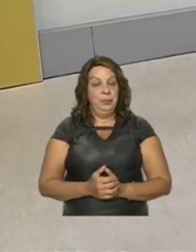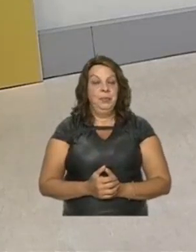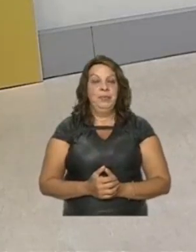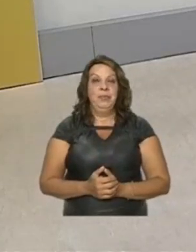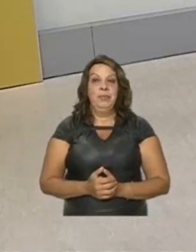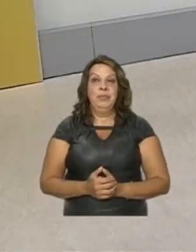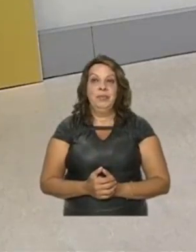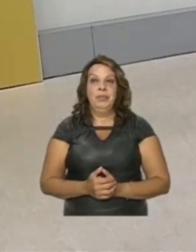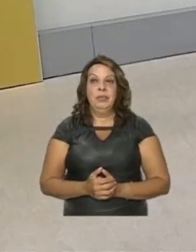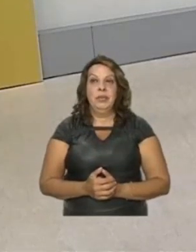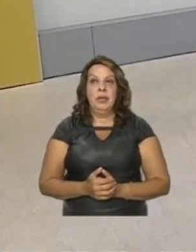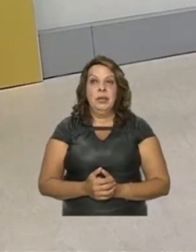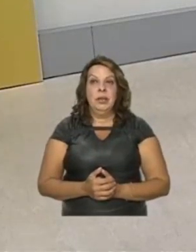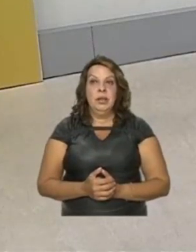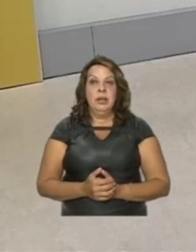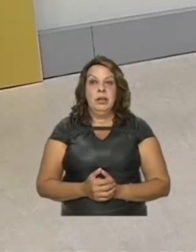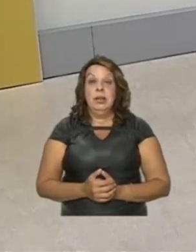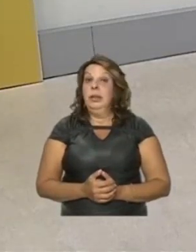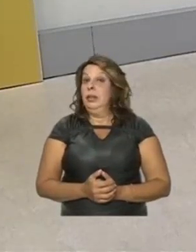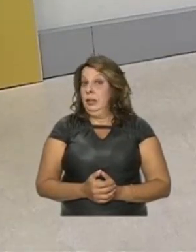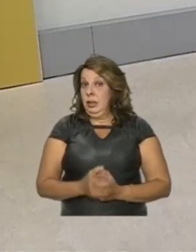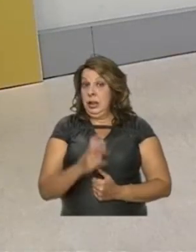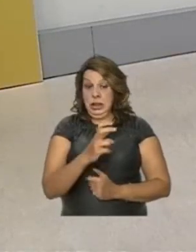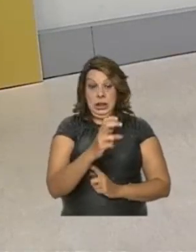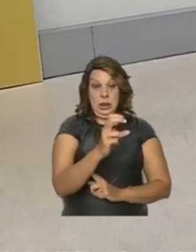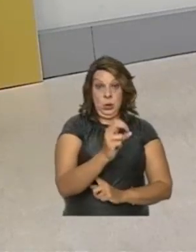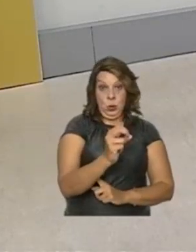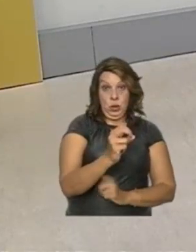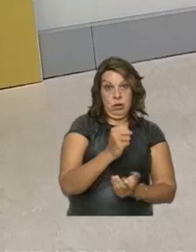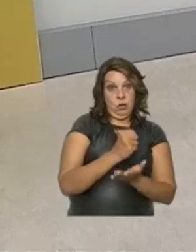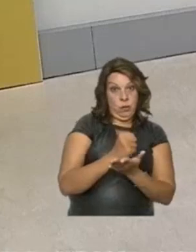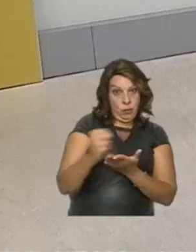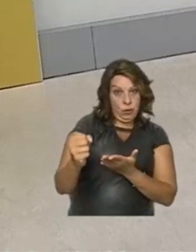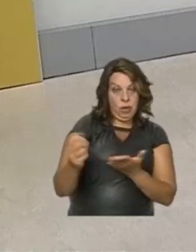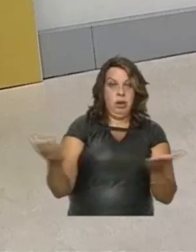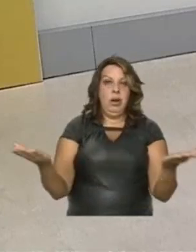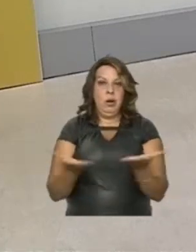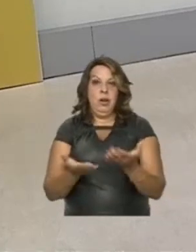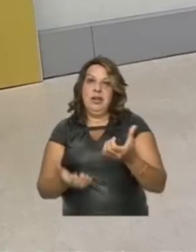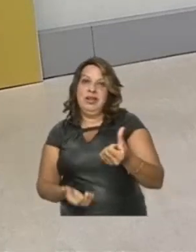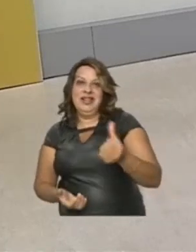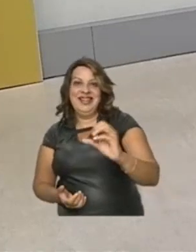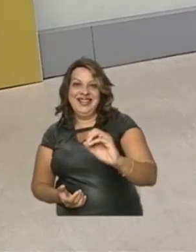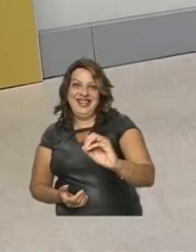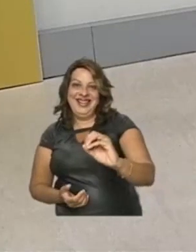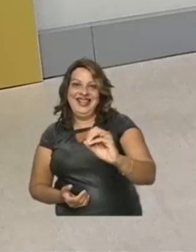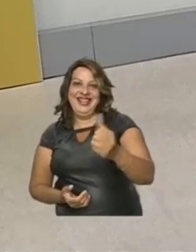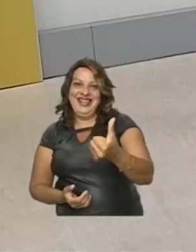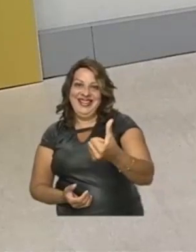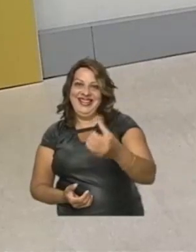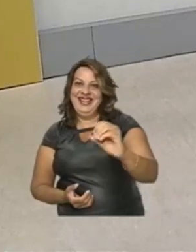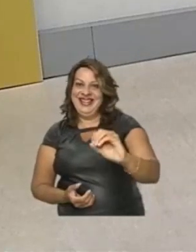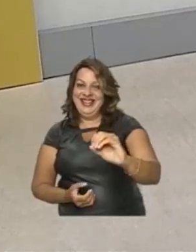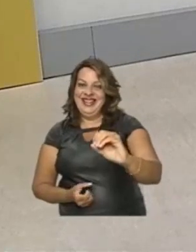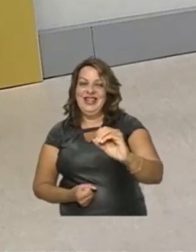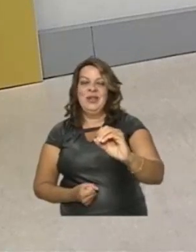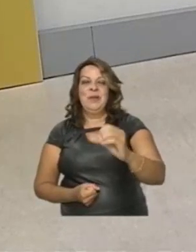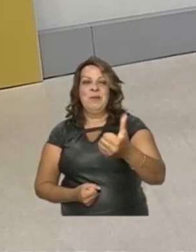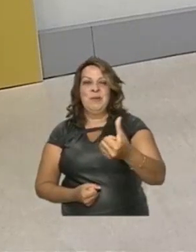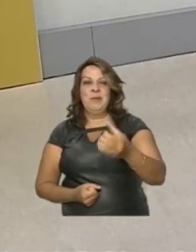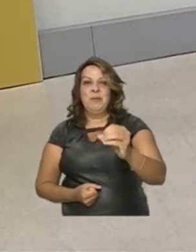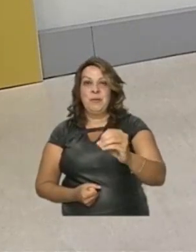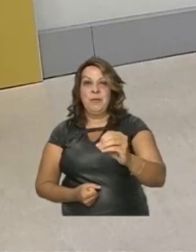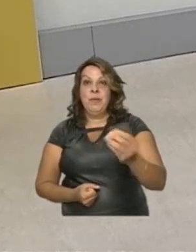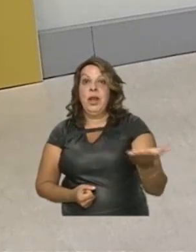o 50. Já foi. 50 já foi. 60. 60 saiu agora, olha aí. Já